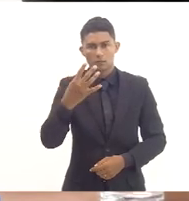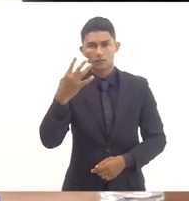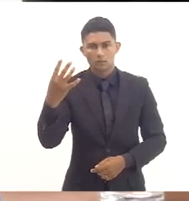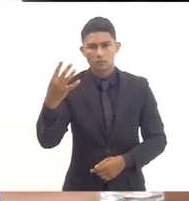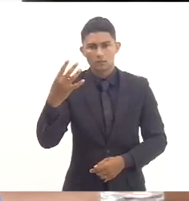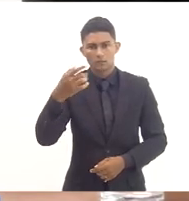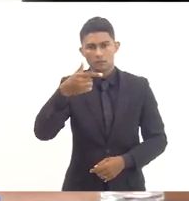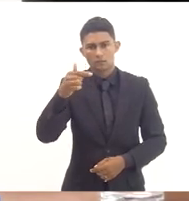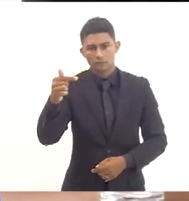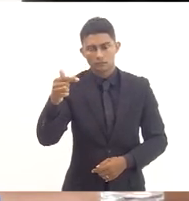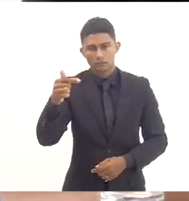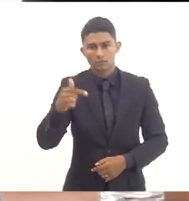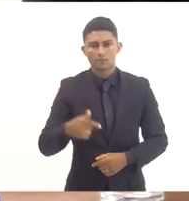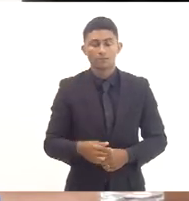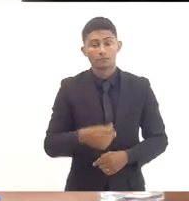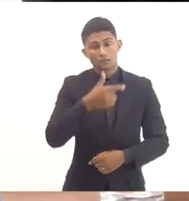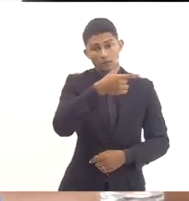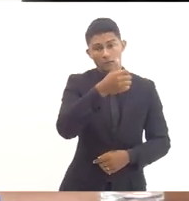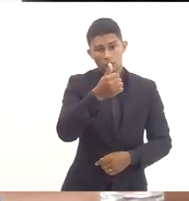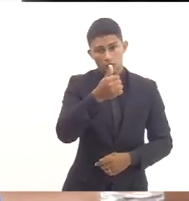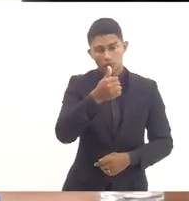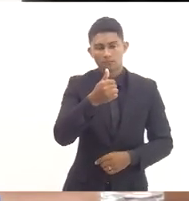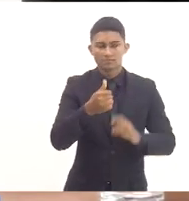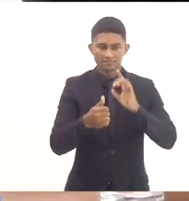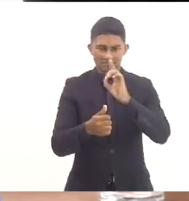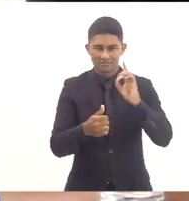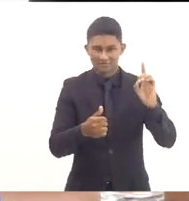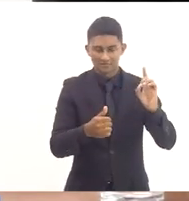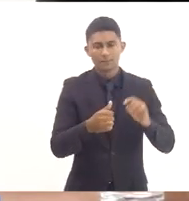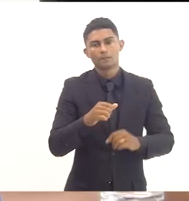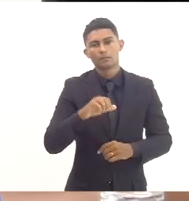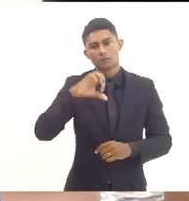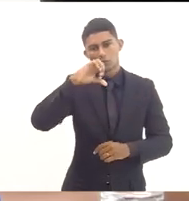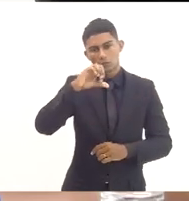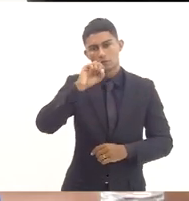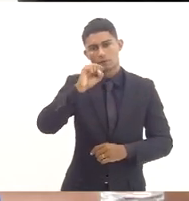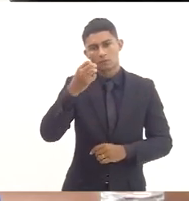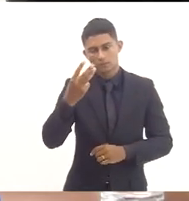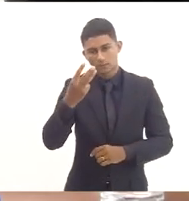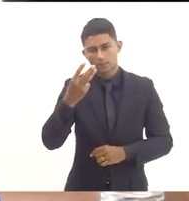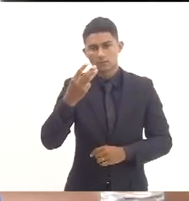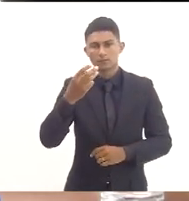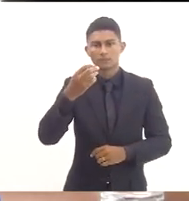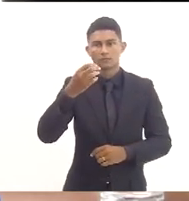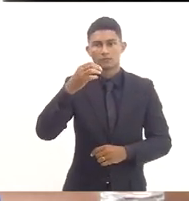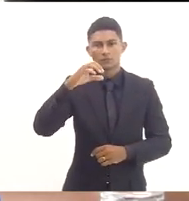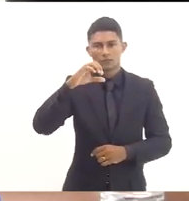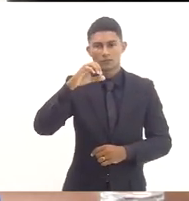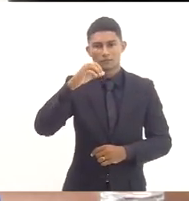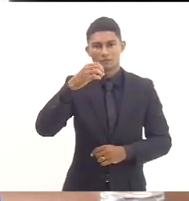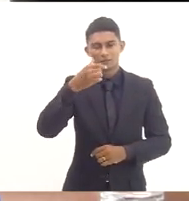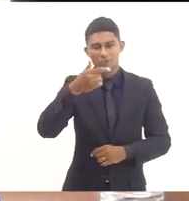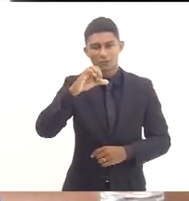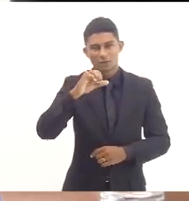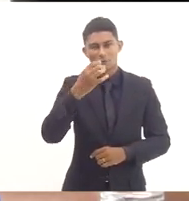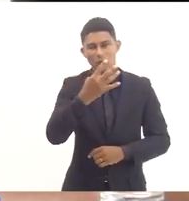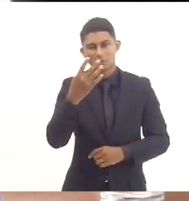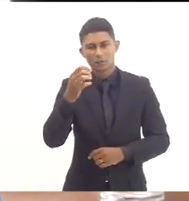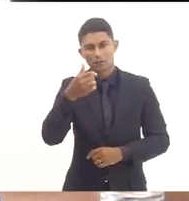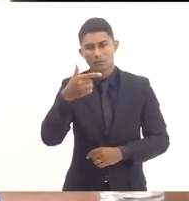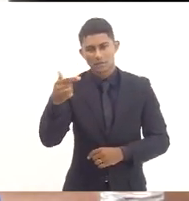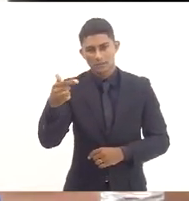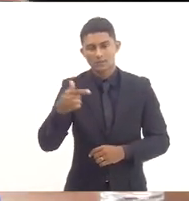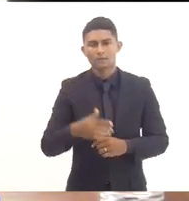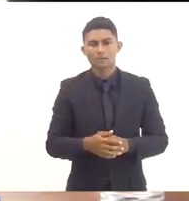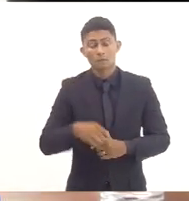2.944 2721 de d983 2.944 27